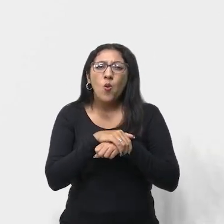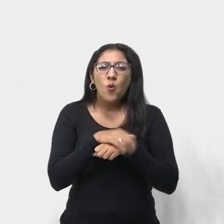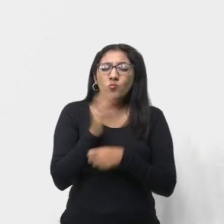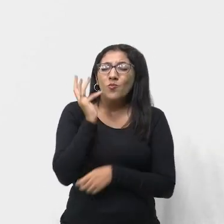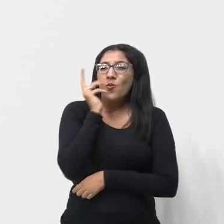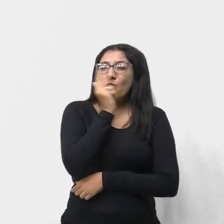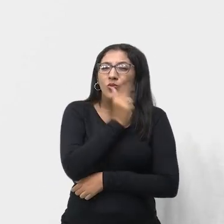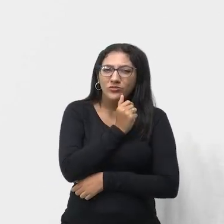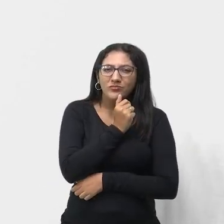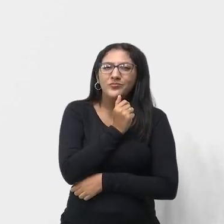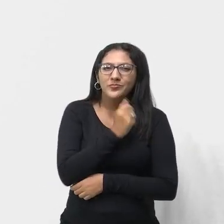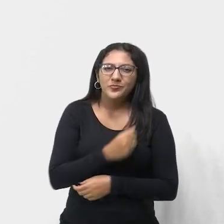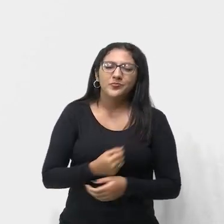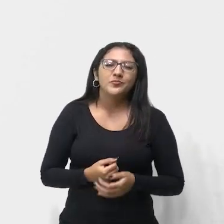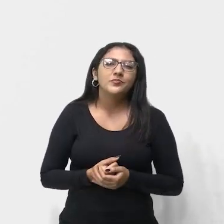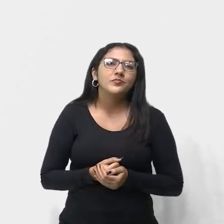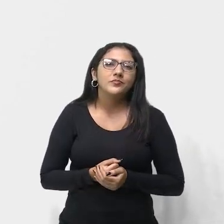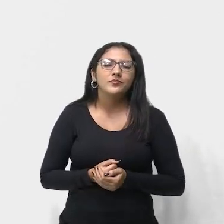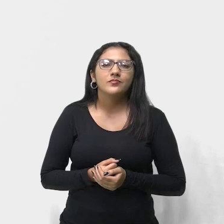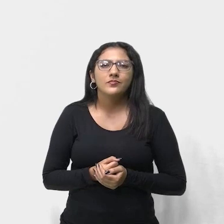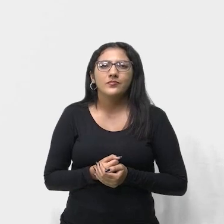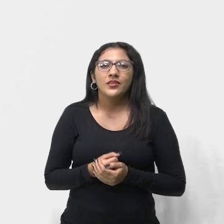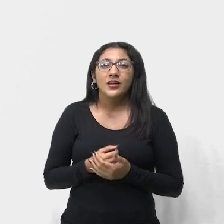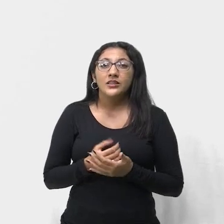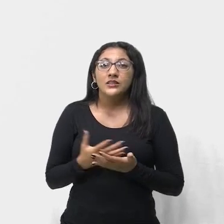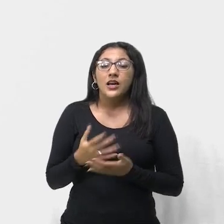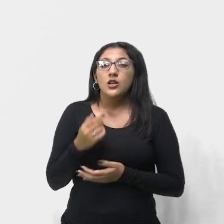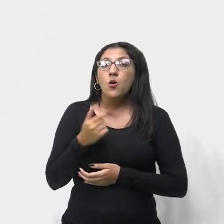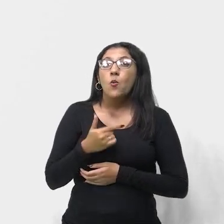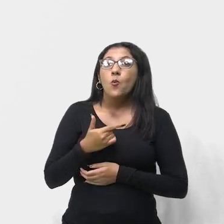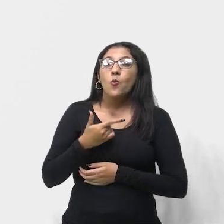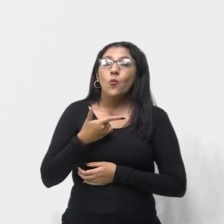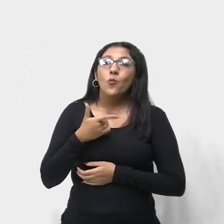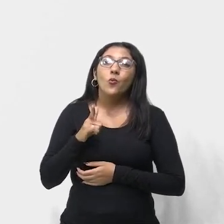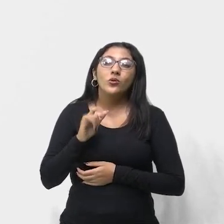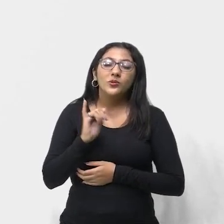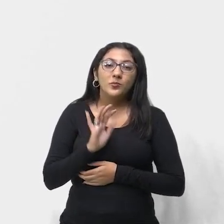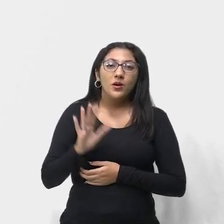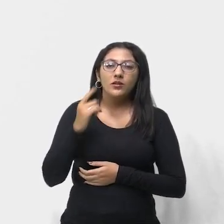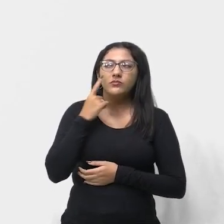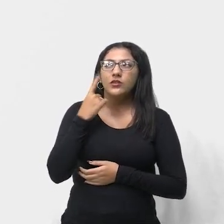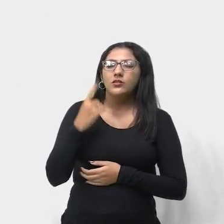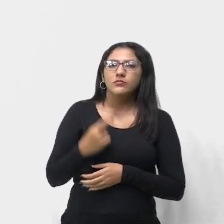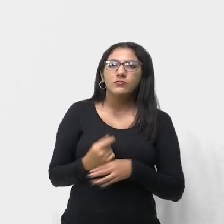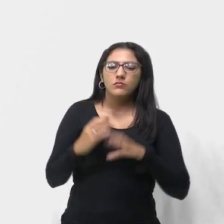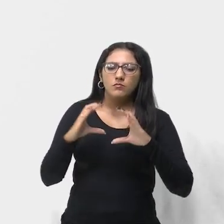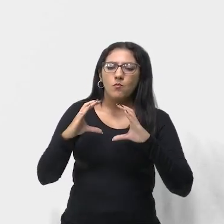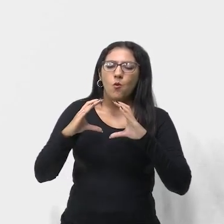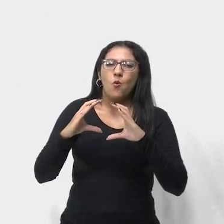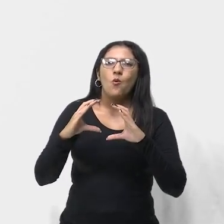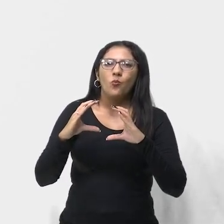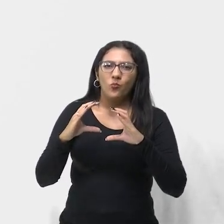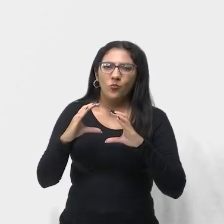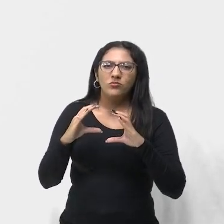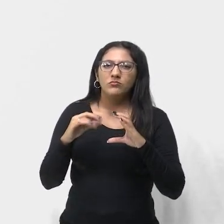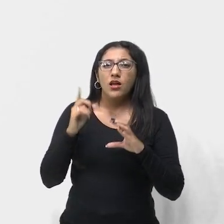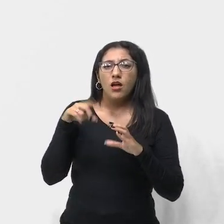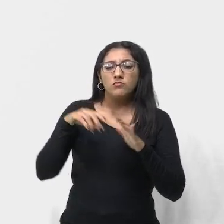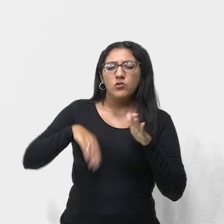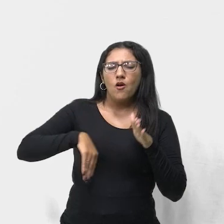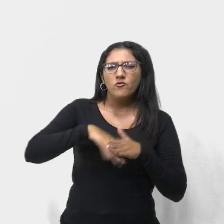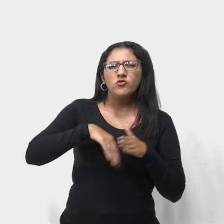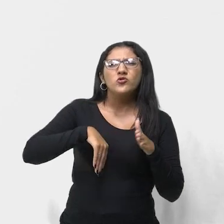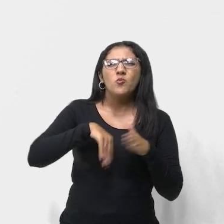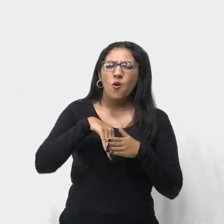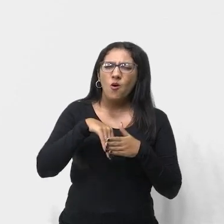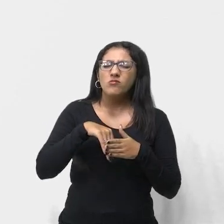noite e assim por diante. E aí, a minha próxima imagem é uma bola. Uma bola no caso